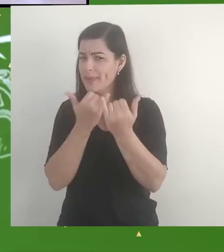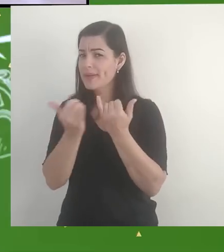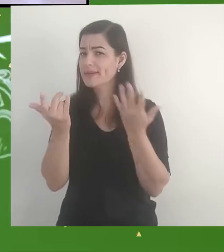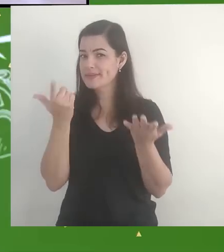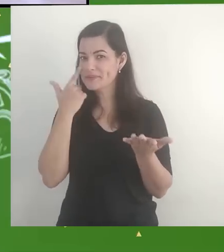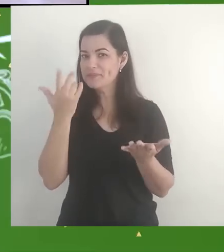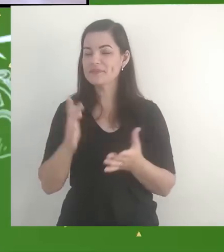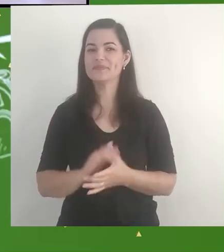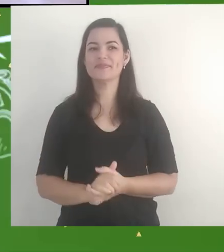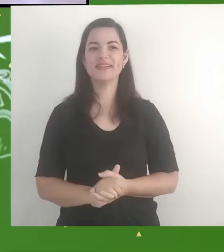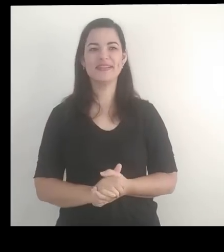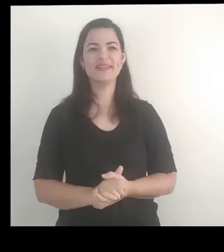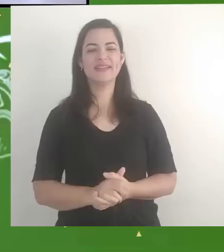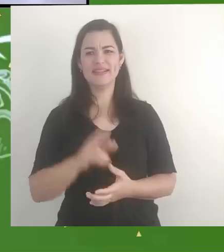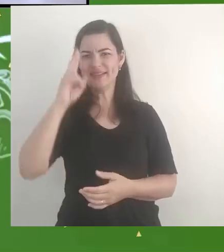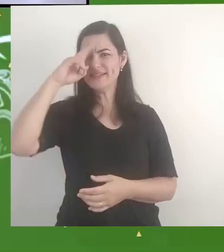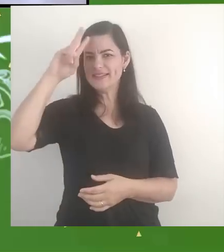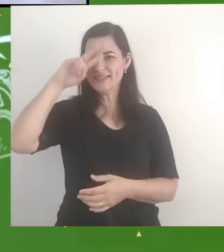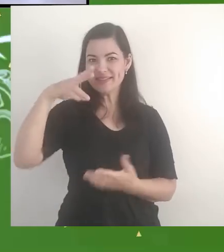né?